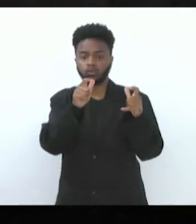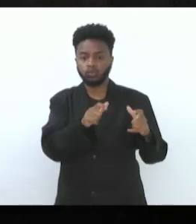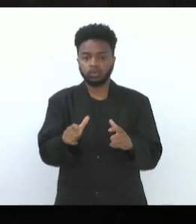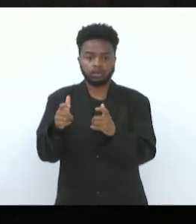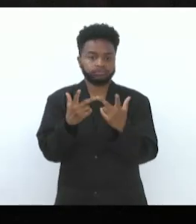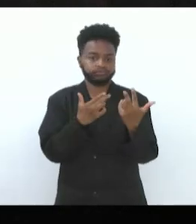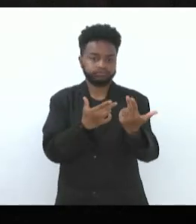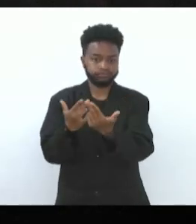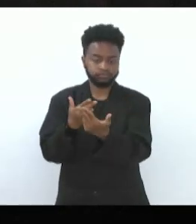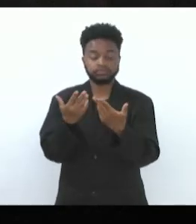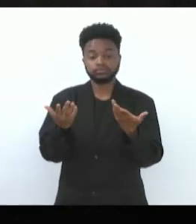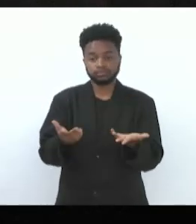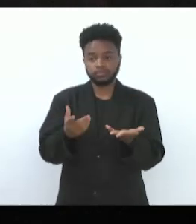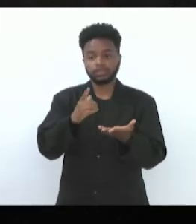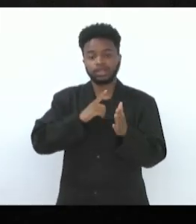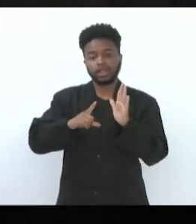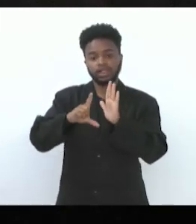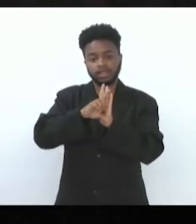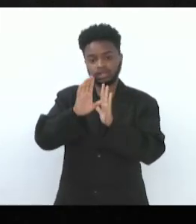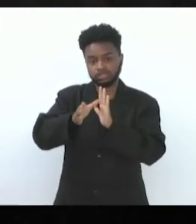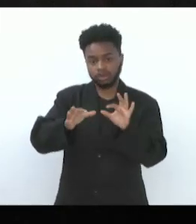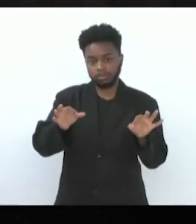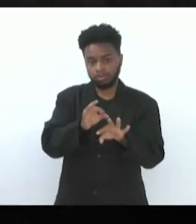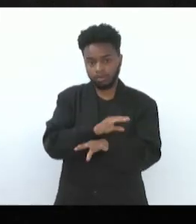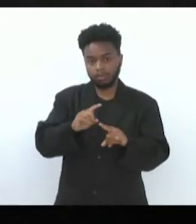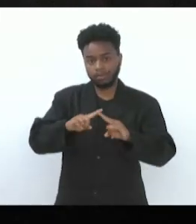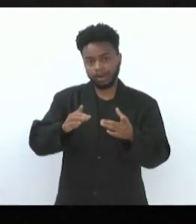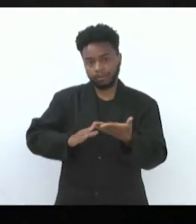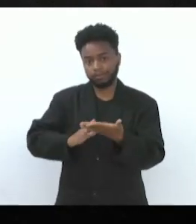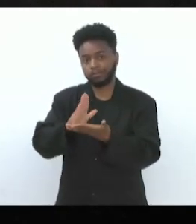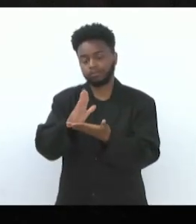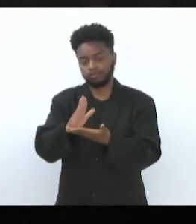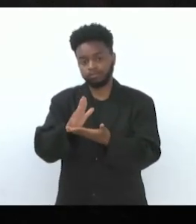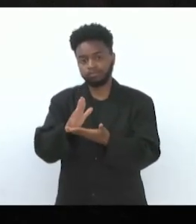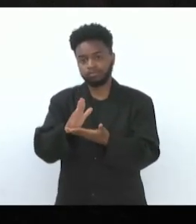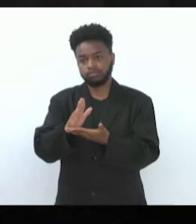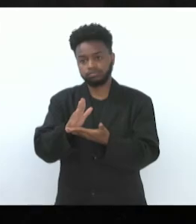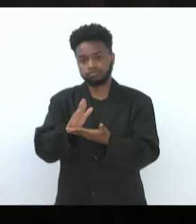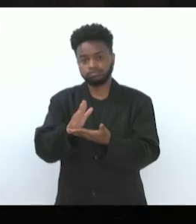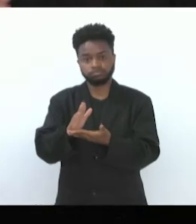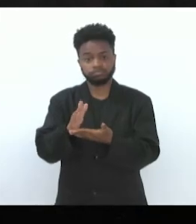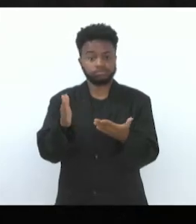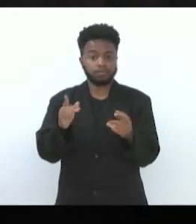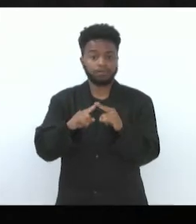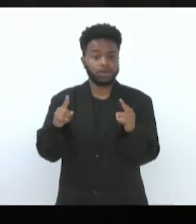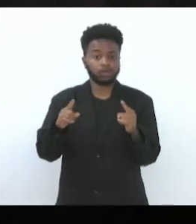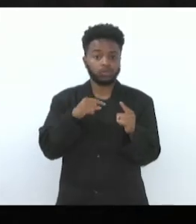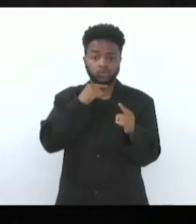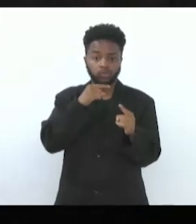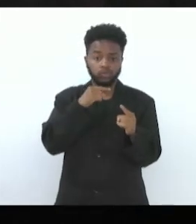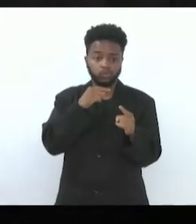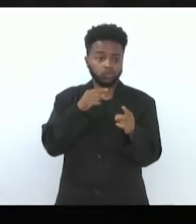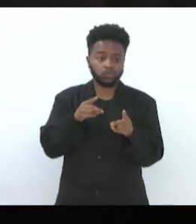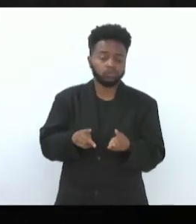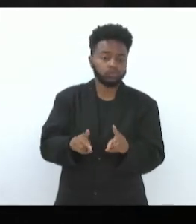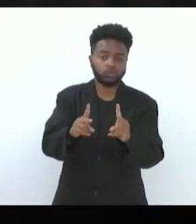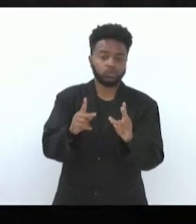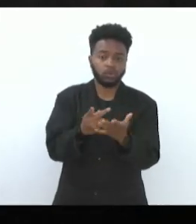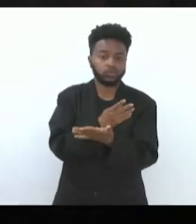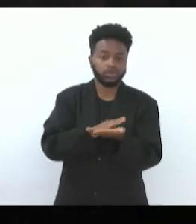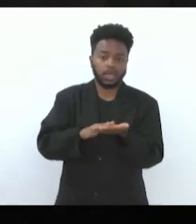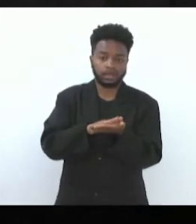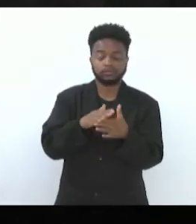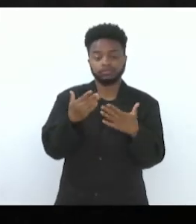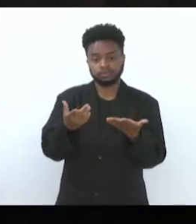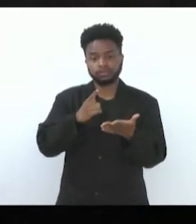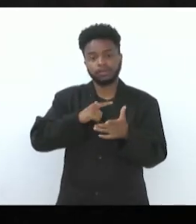existe uma lei, só que essa lei, ela foi aprovada, só que ela foi sancionada, mas não entrou em vigor. Então, isso é um problema